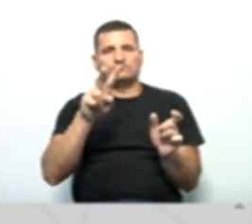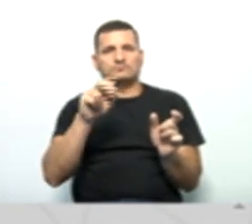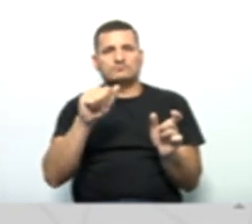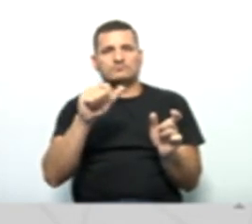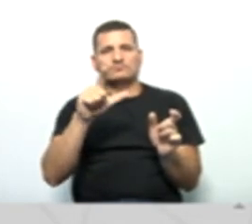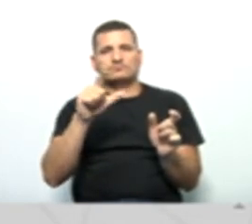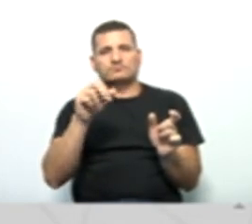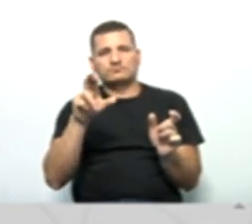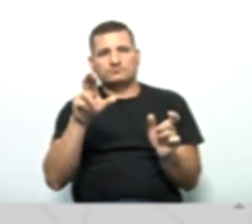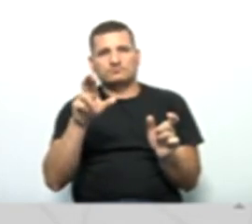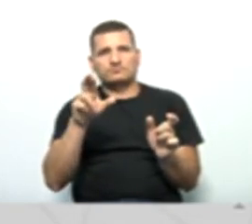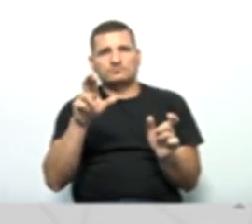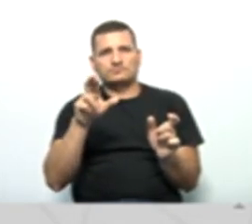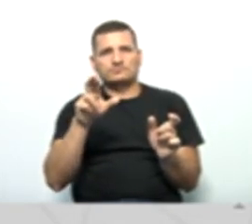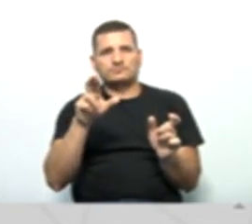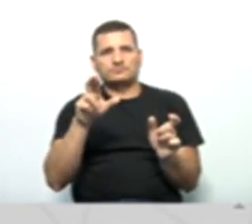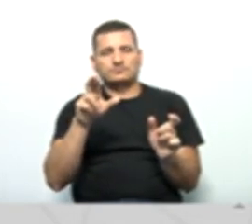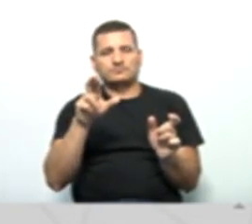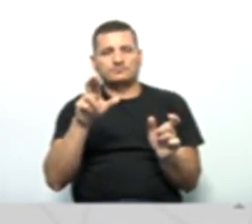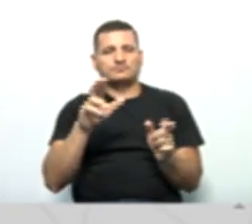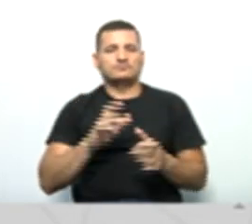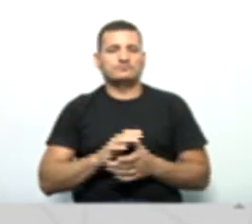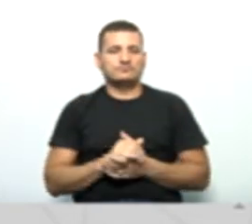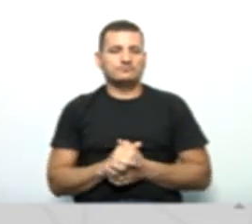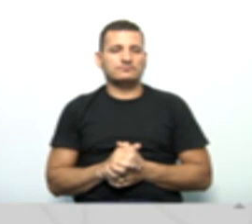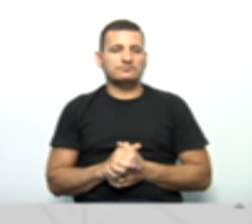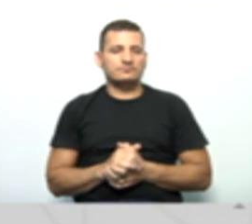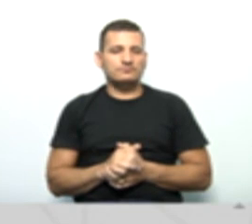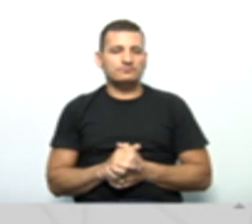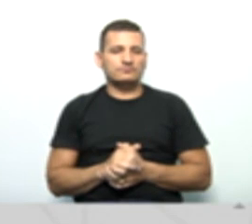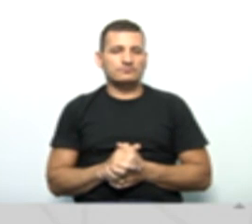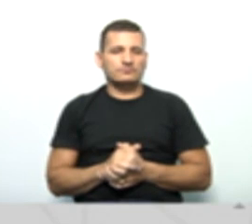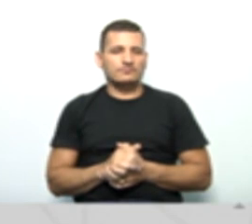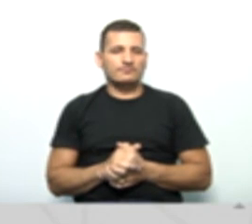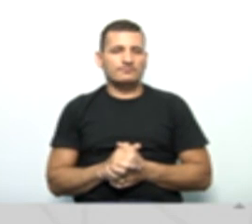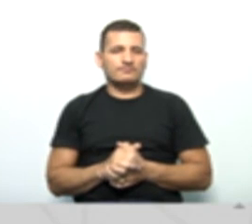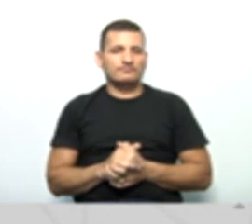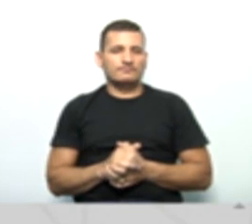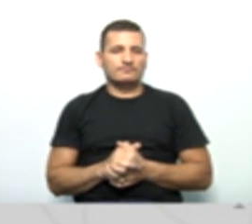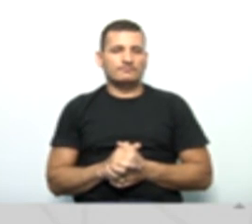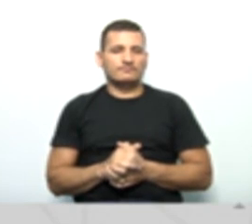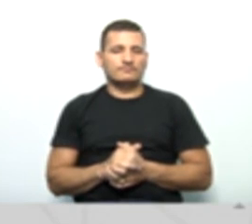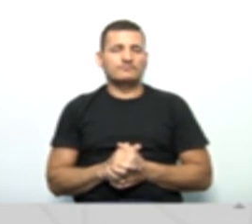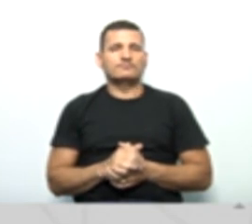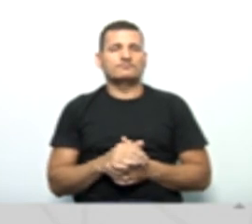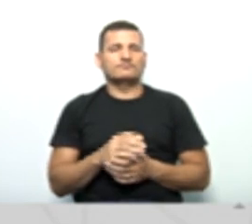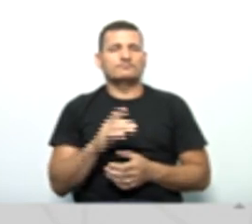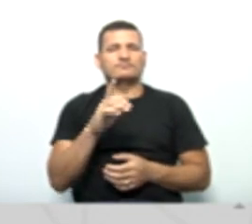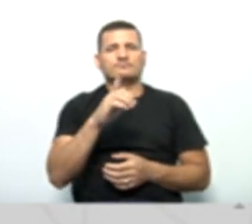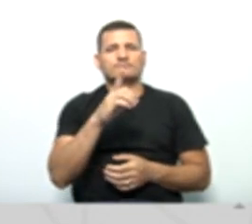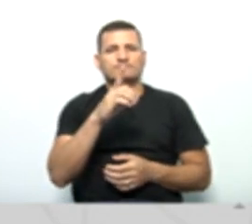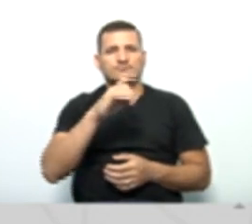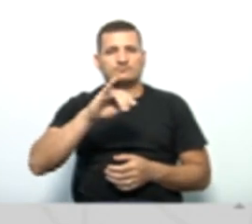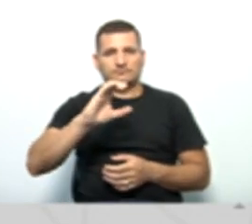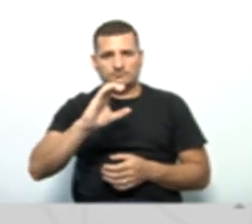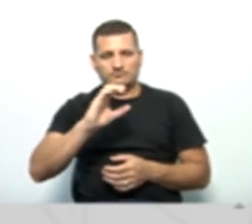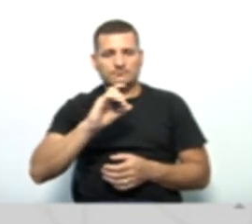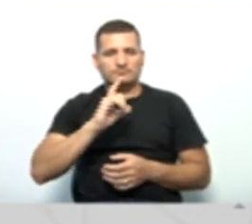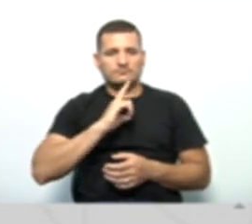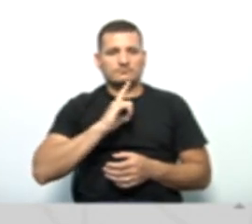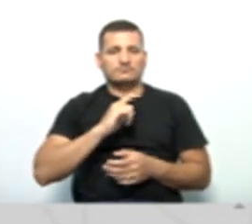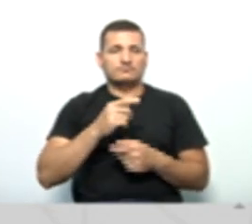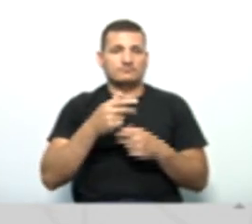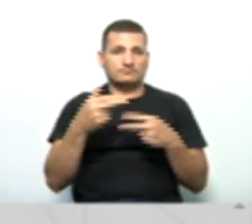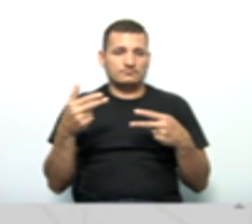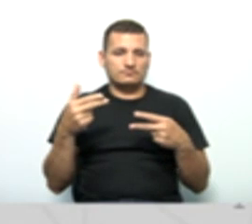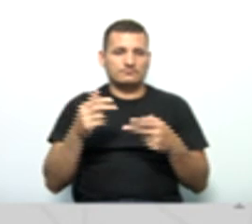vendo? E é assim que apresenta o dicionário. Continuando, em dicionário há os seguintes objetos. Por exemplo,